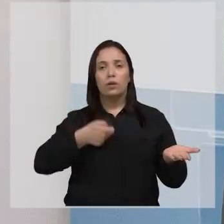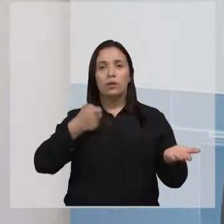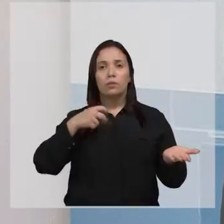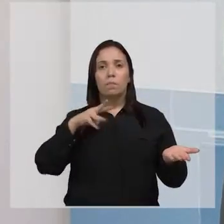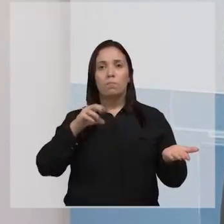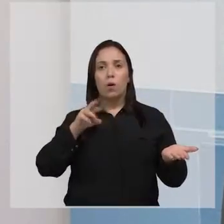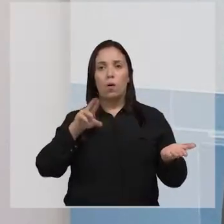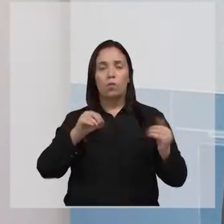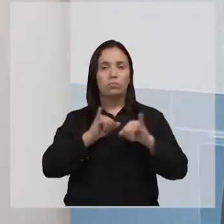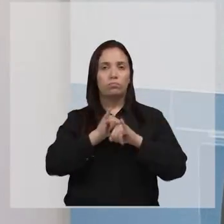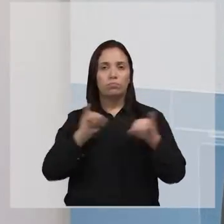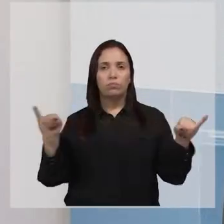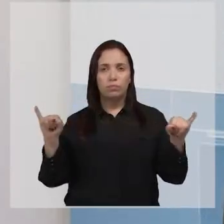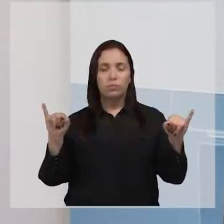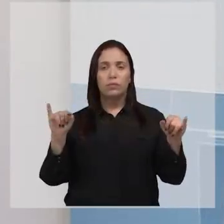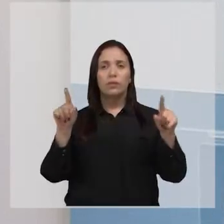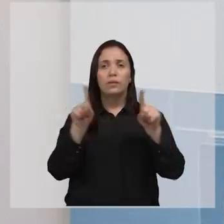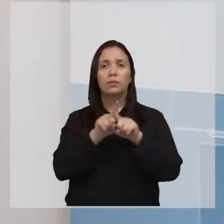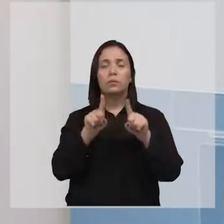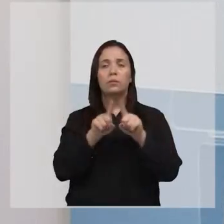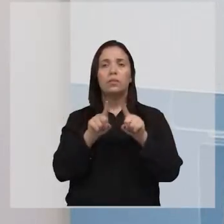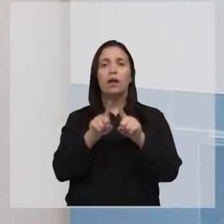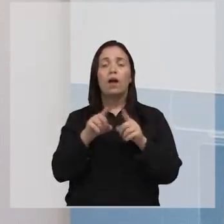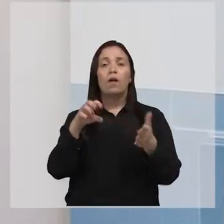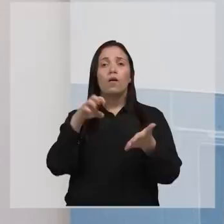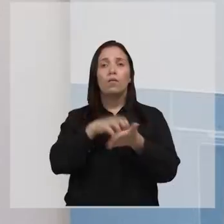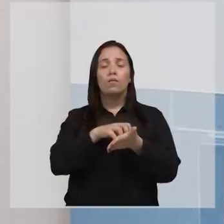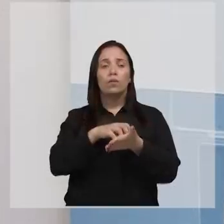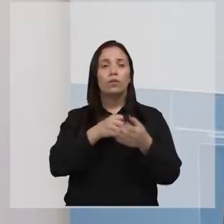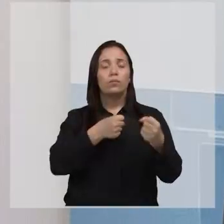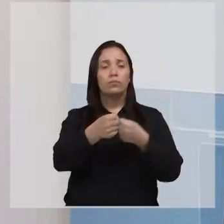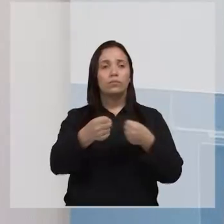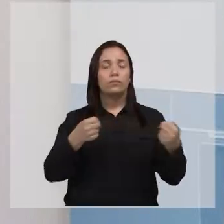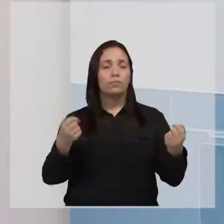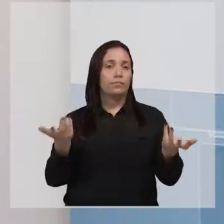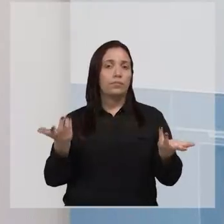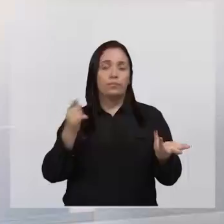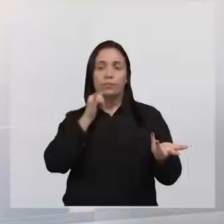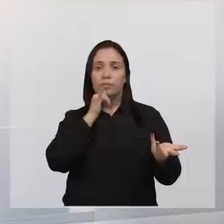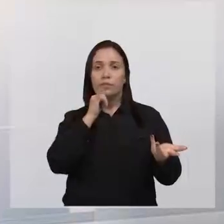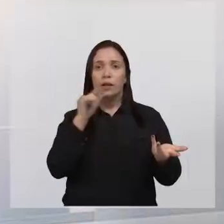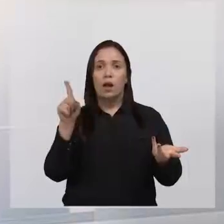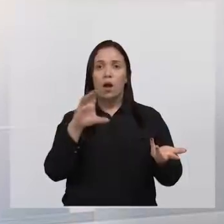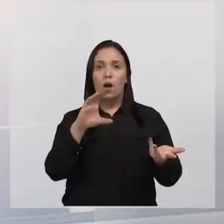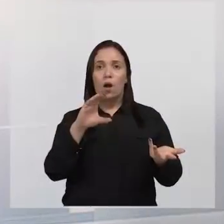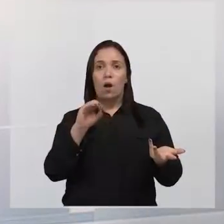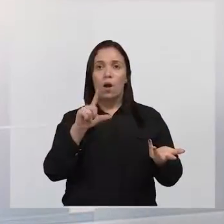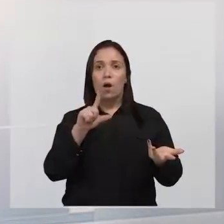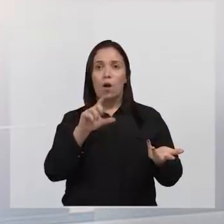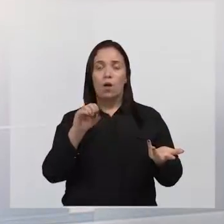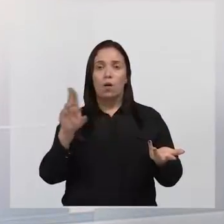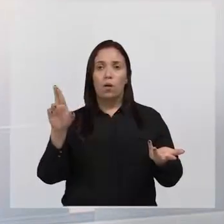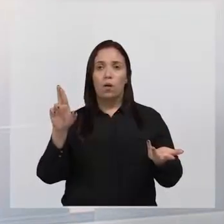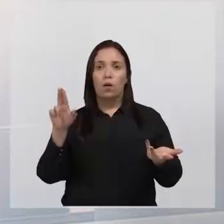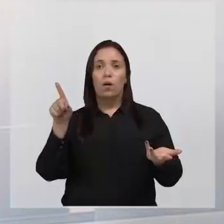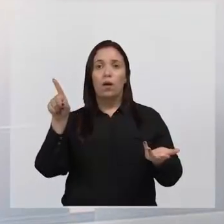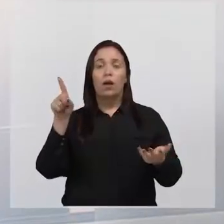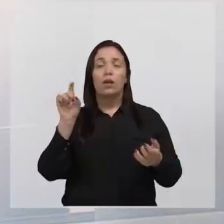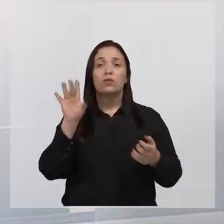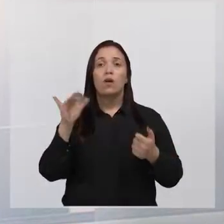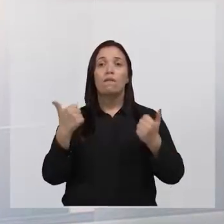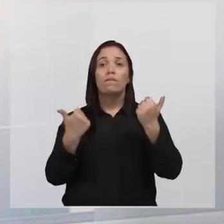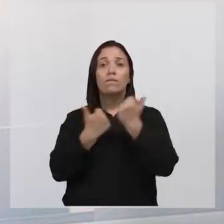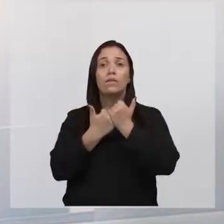desleixo em cargos fundamentais. O esquema do Fernando Collor de Mello era apenas um vice-presidente da Caixa